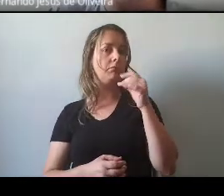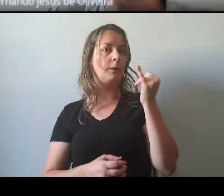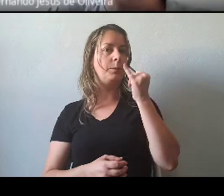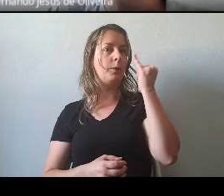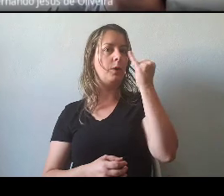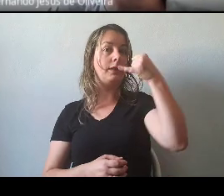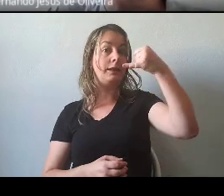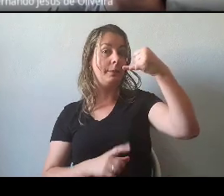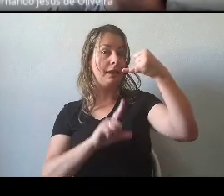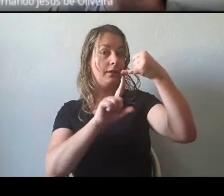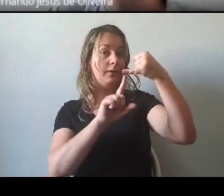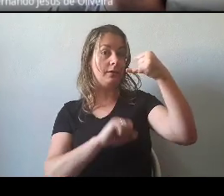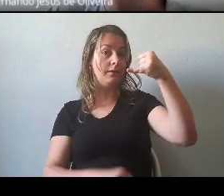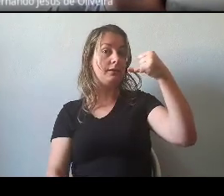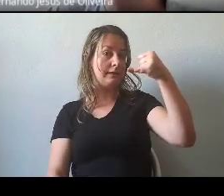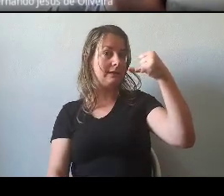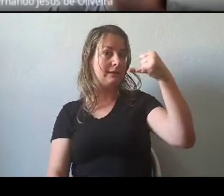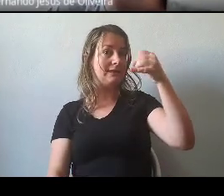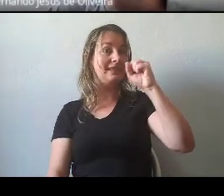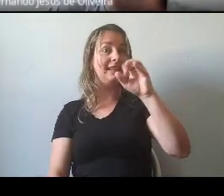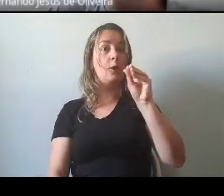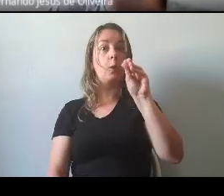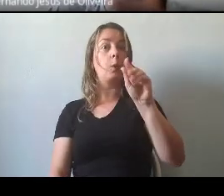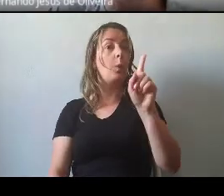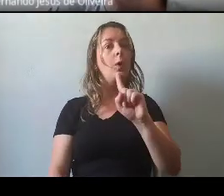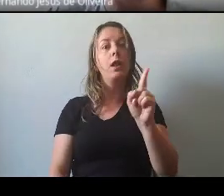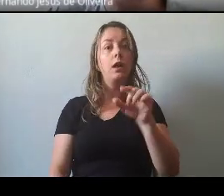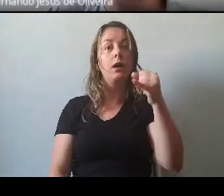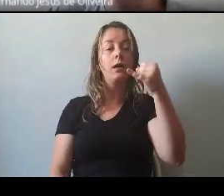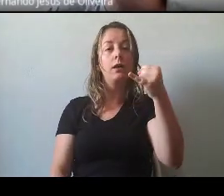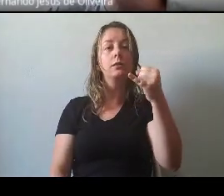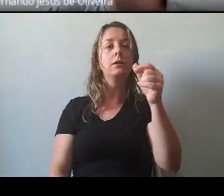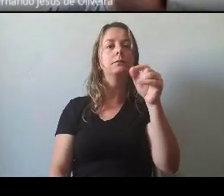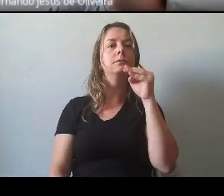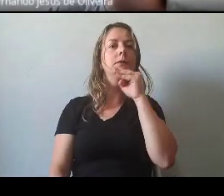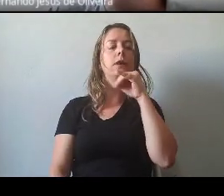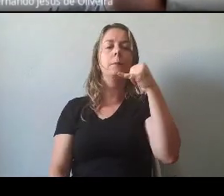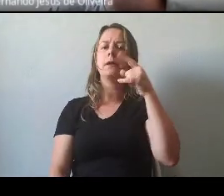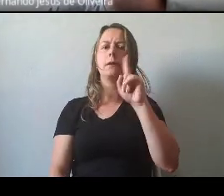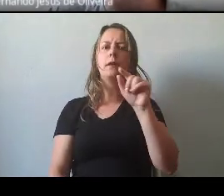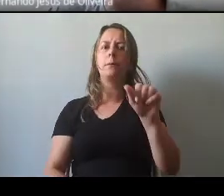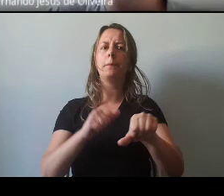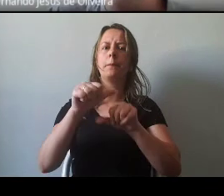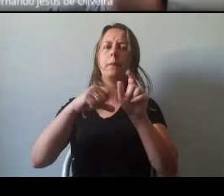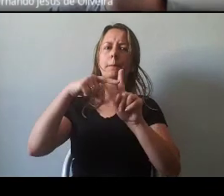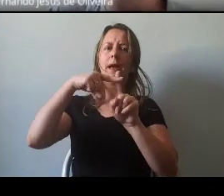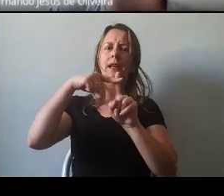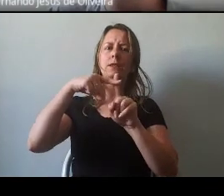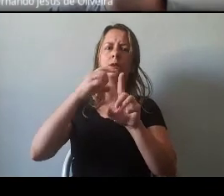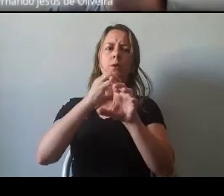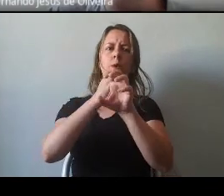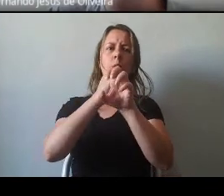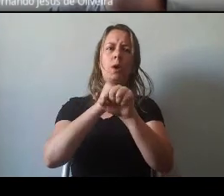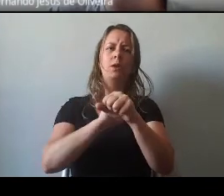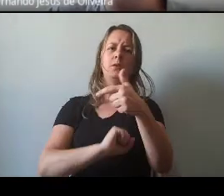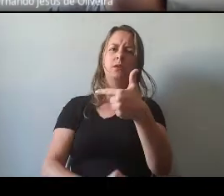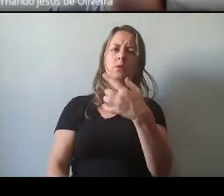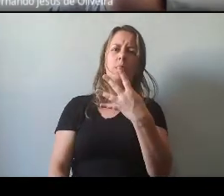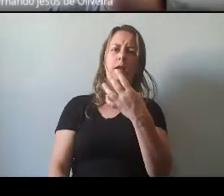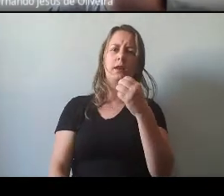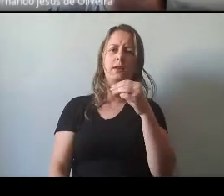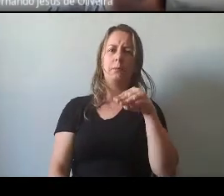menos. Veja como é que é importante esse sinal negativo aqui, né? Se eu não coloco esse sinal negativo aqui, ao invés de subtrair, eu ia somar e ia